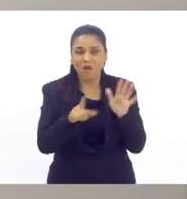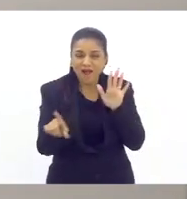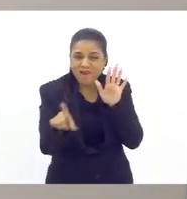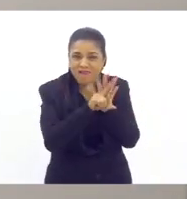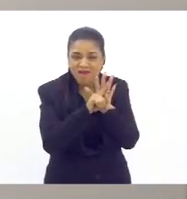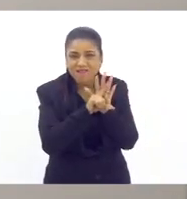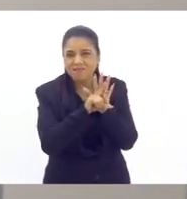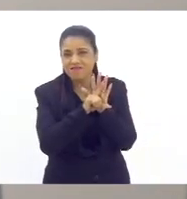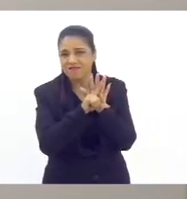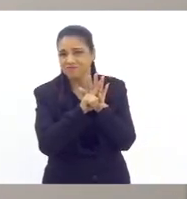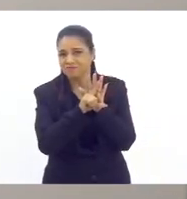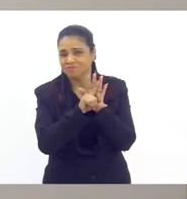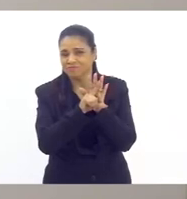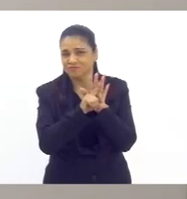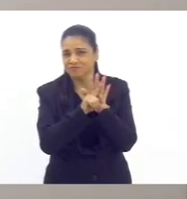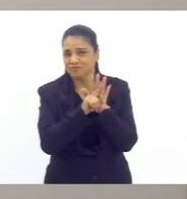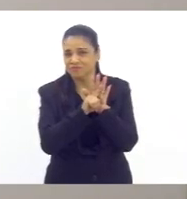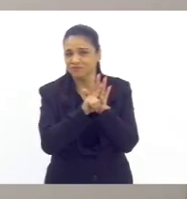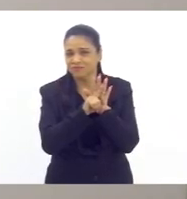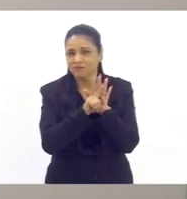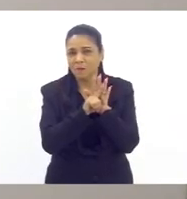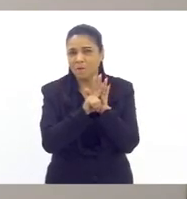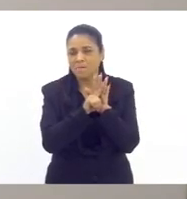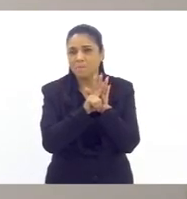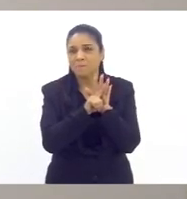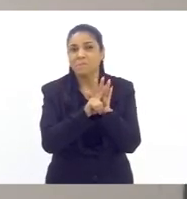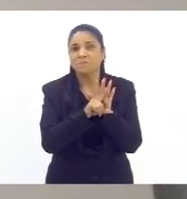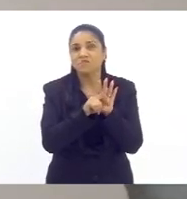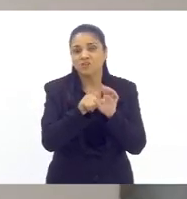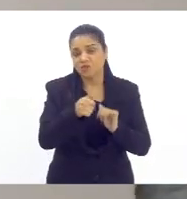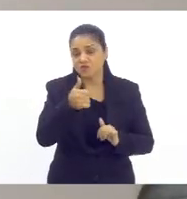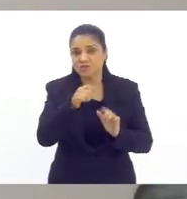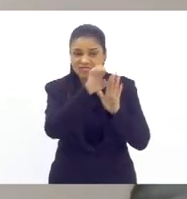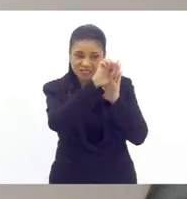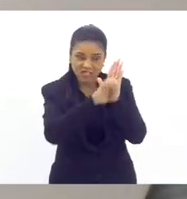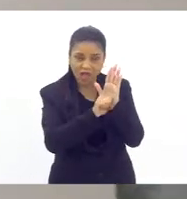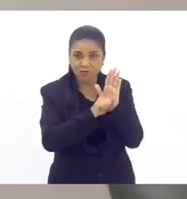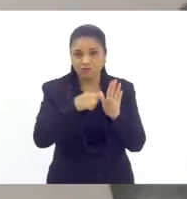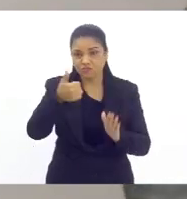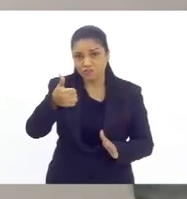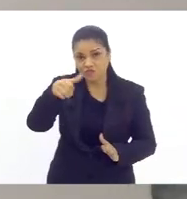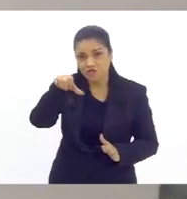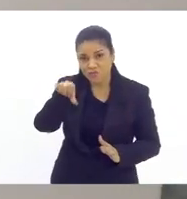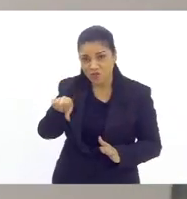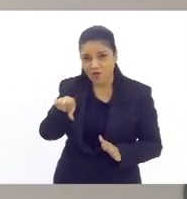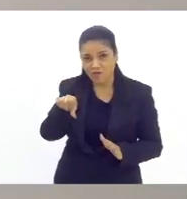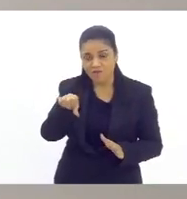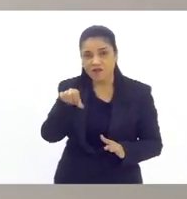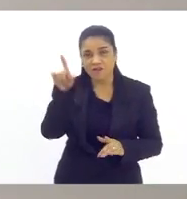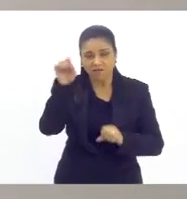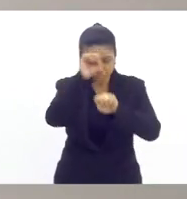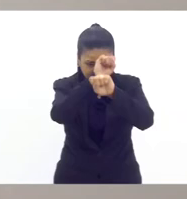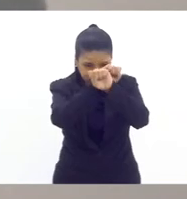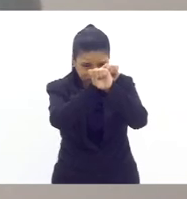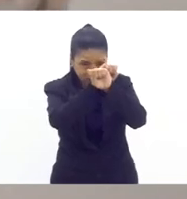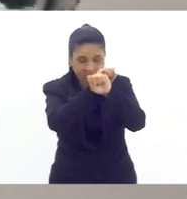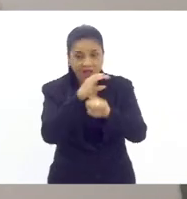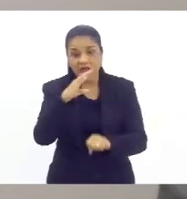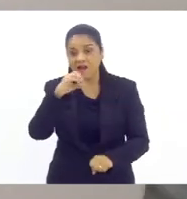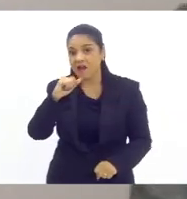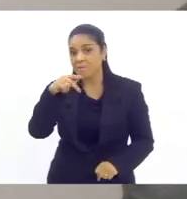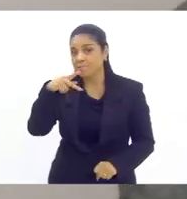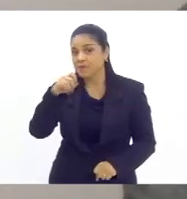que faz tal qual no século 19 o sistema escravocrata colocava capitães do mato